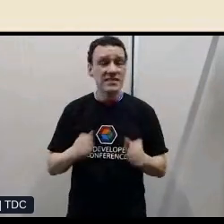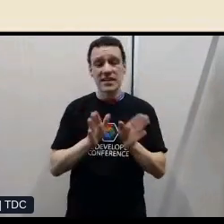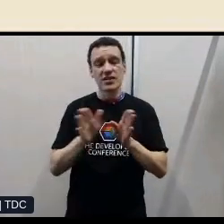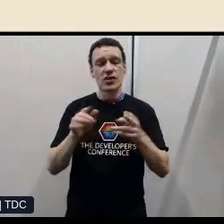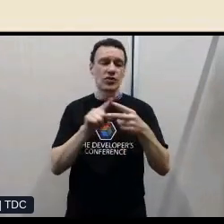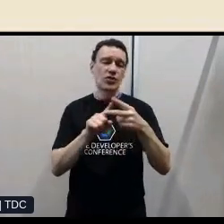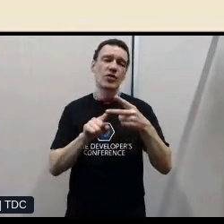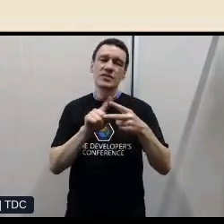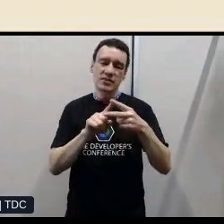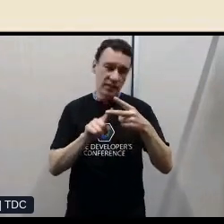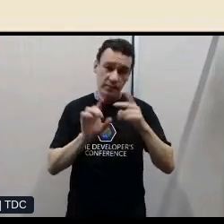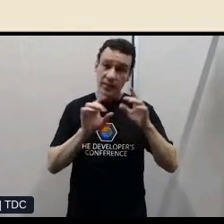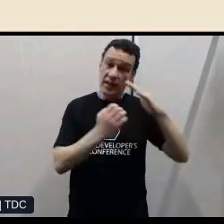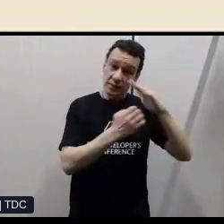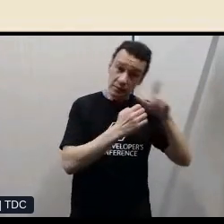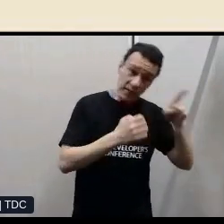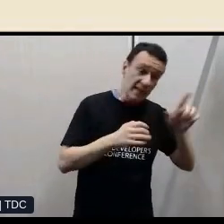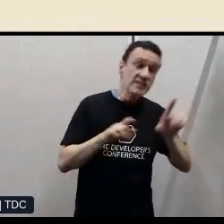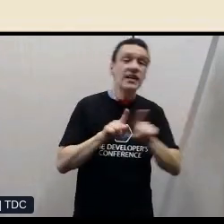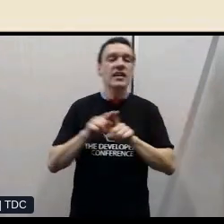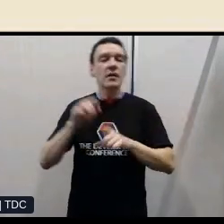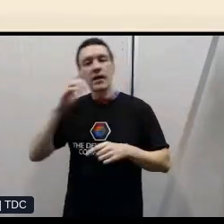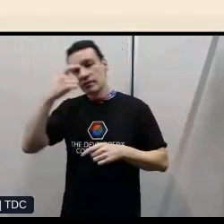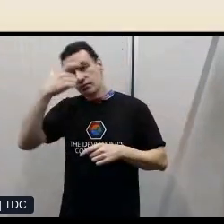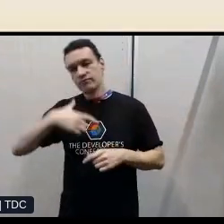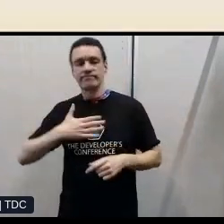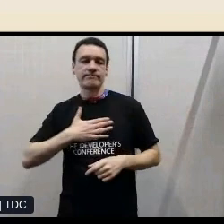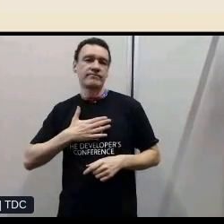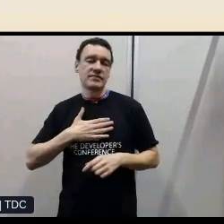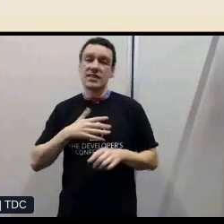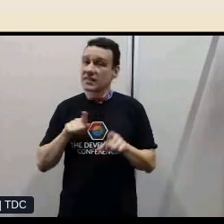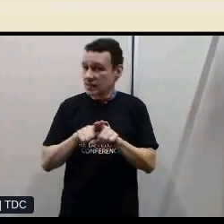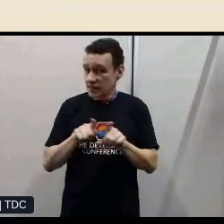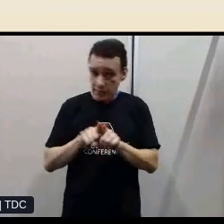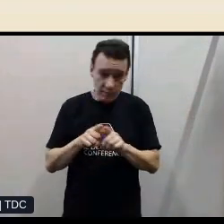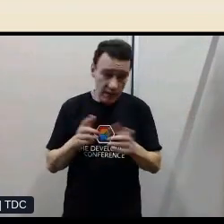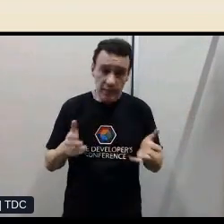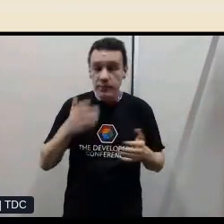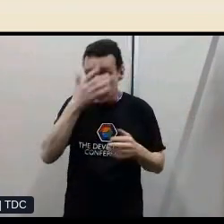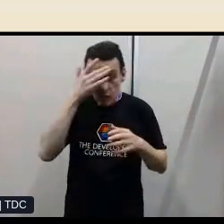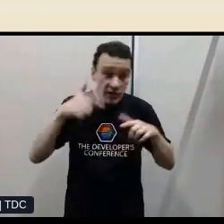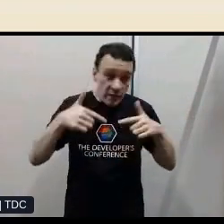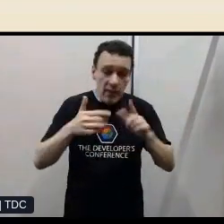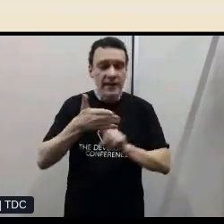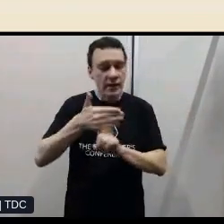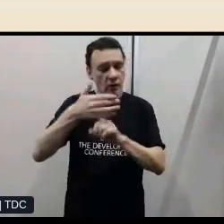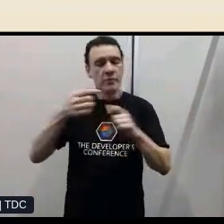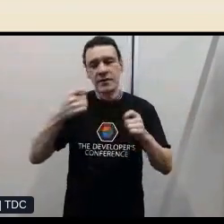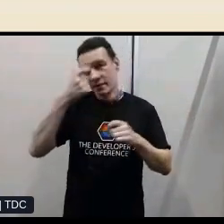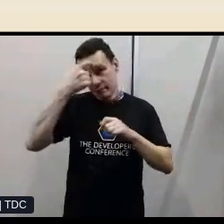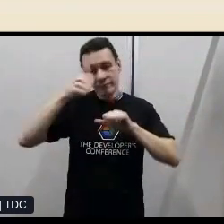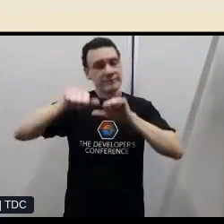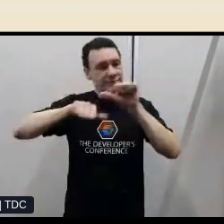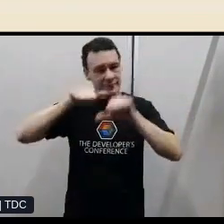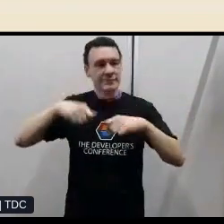é uma responsabilidade única, é responsabilidade de todo mundo que está dentro da área de tecnologia. Pode ir para o